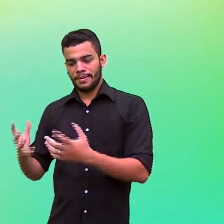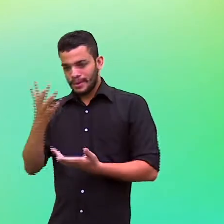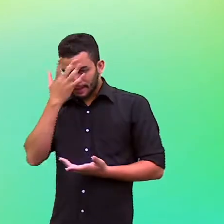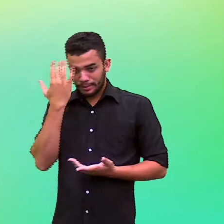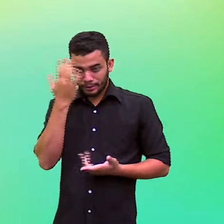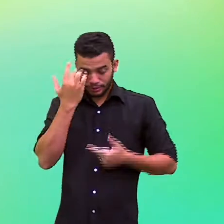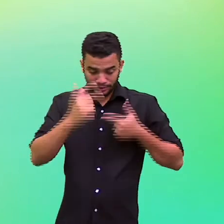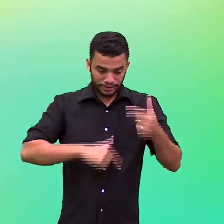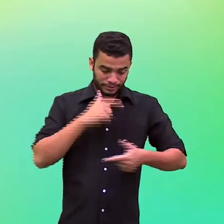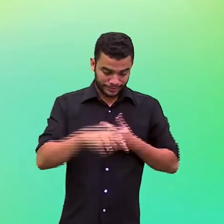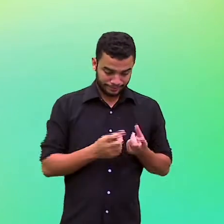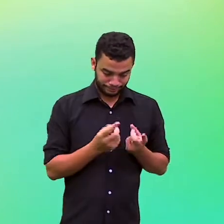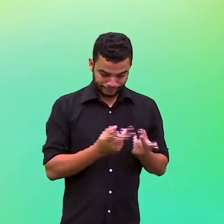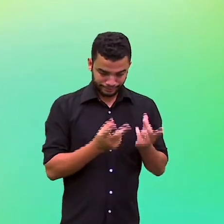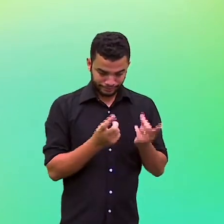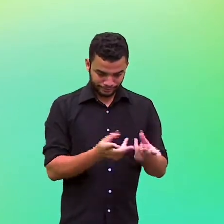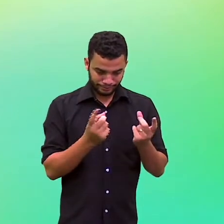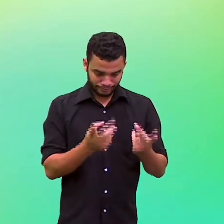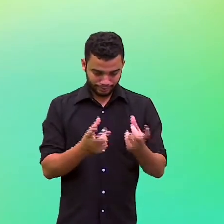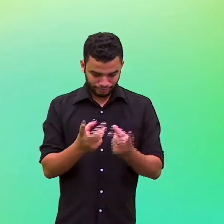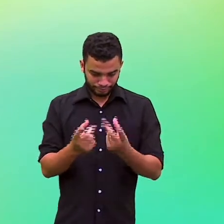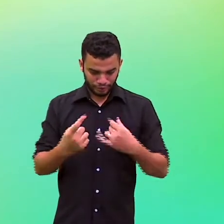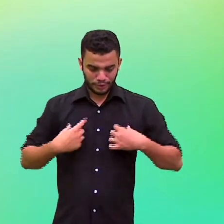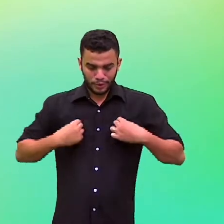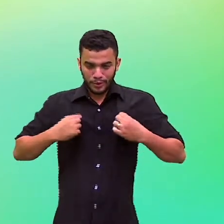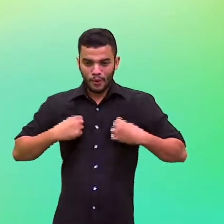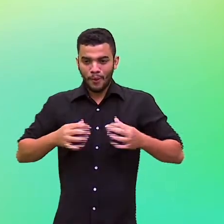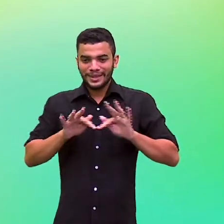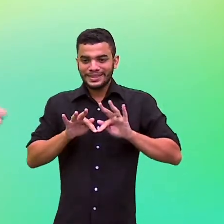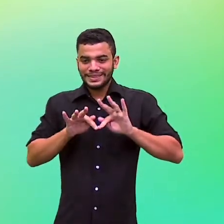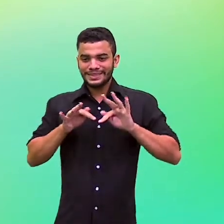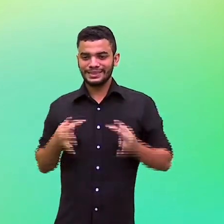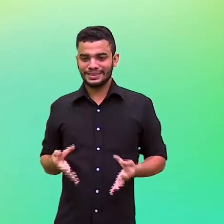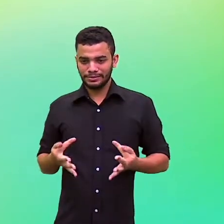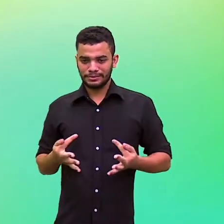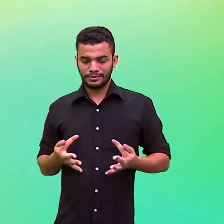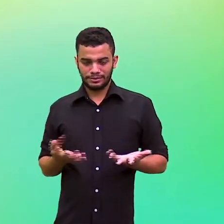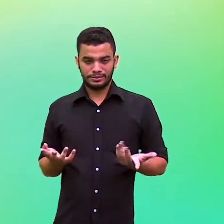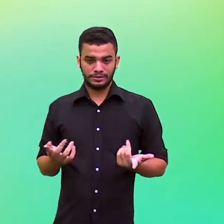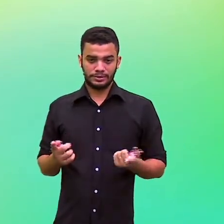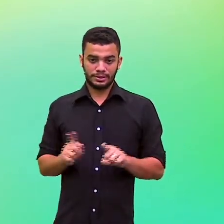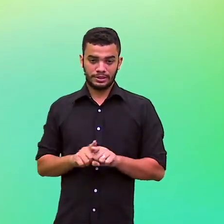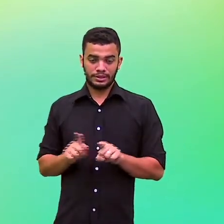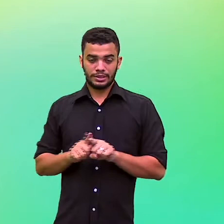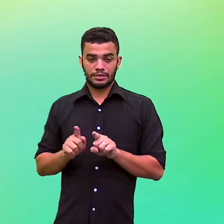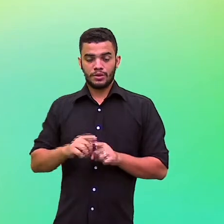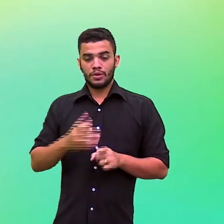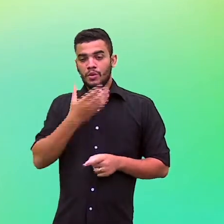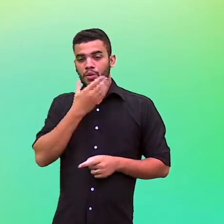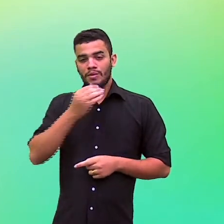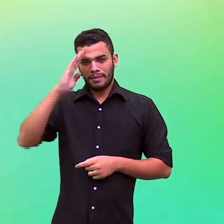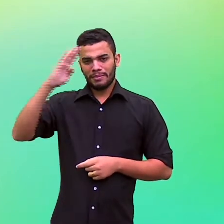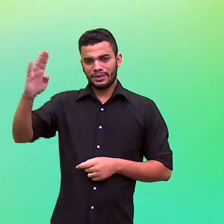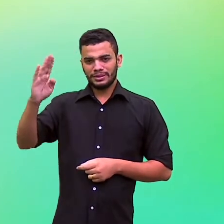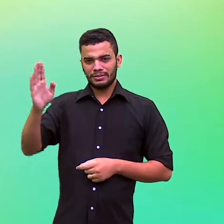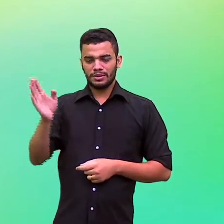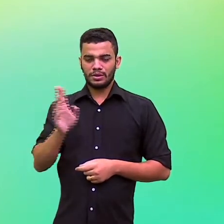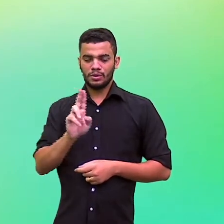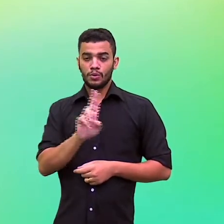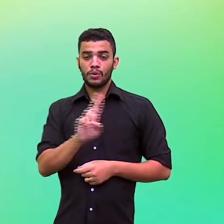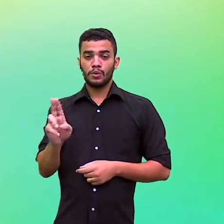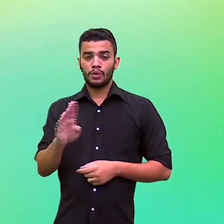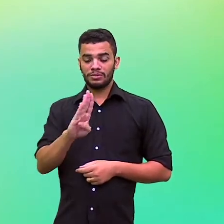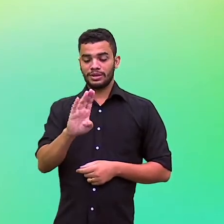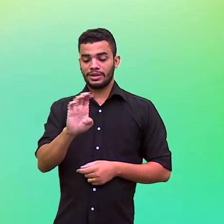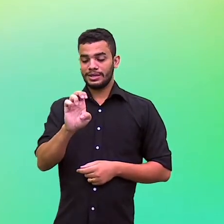comerciantes populares que usavam roupas humildes. Principais líderes, Bento Gonçalves e Davi